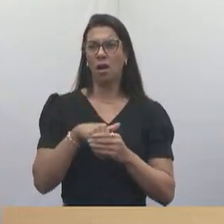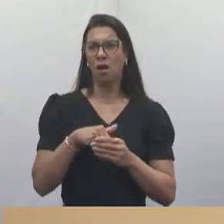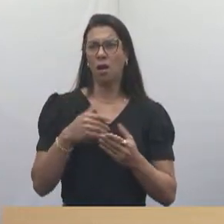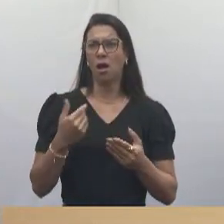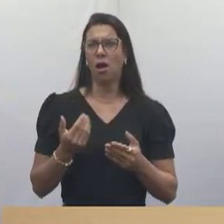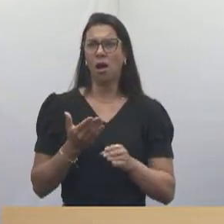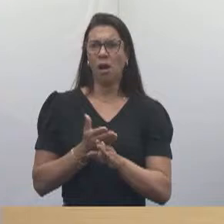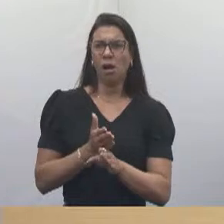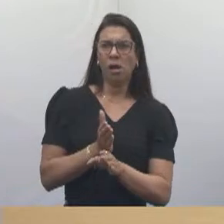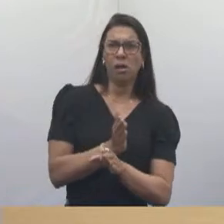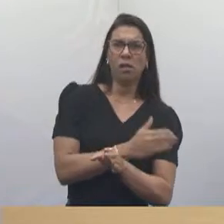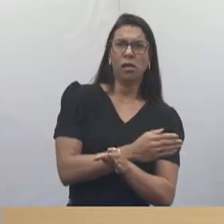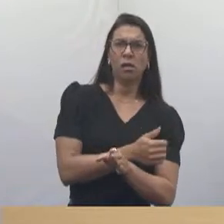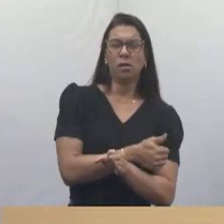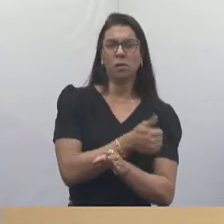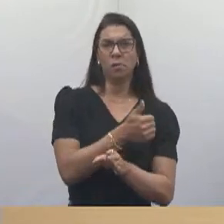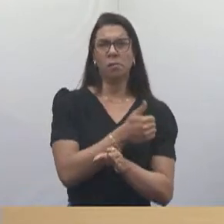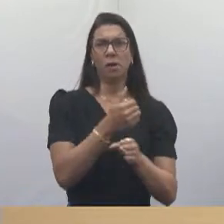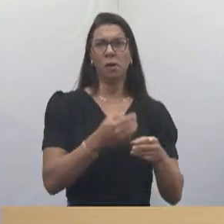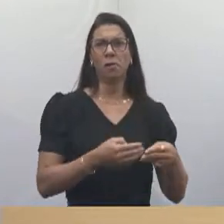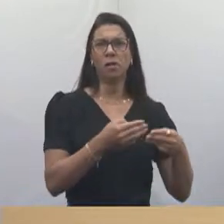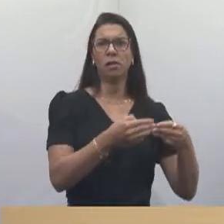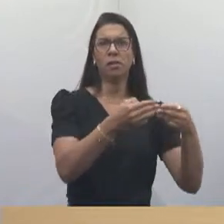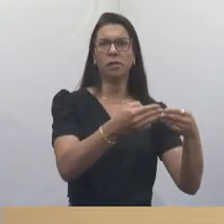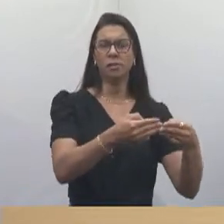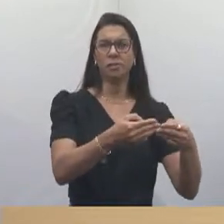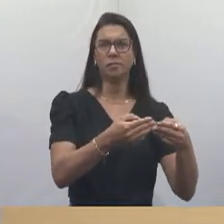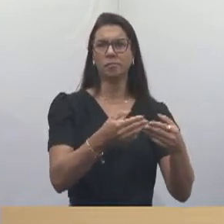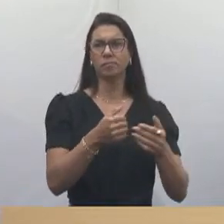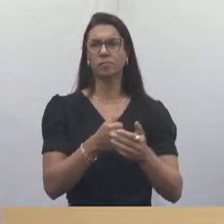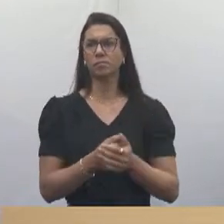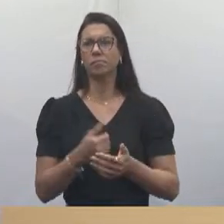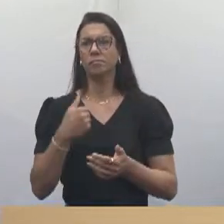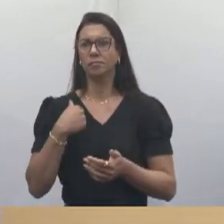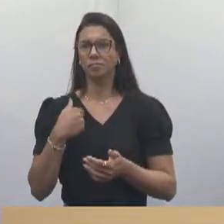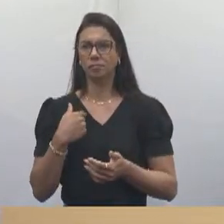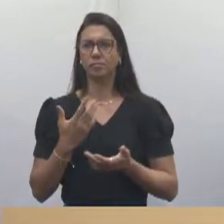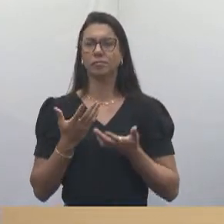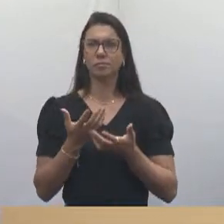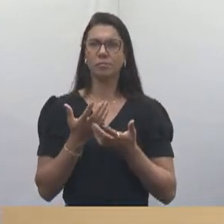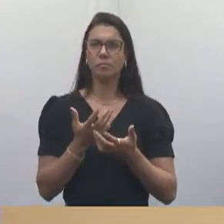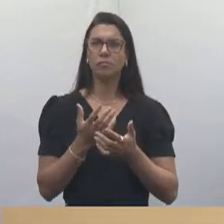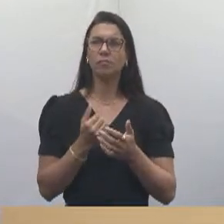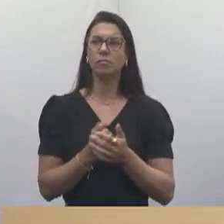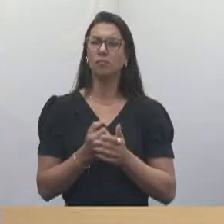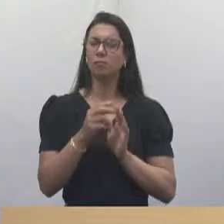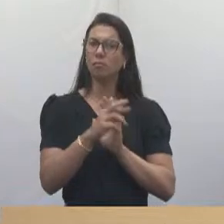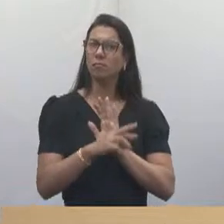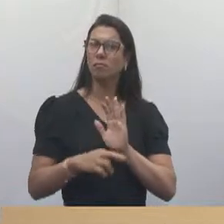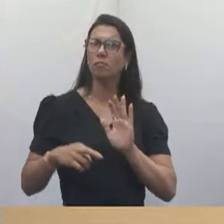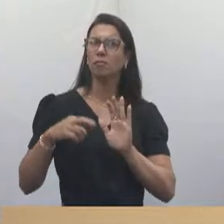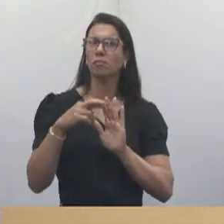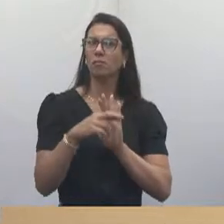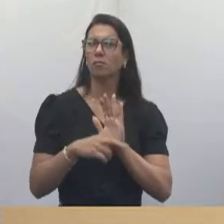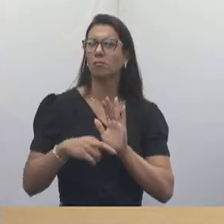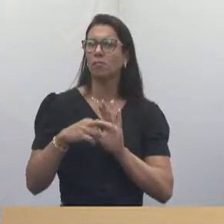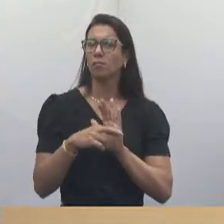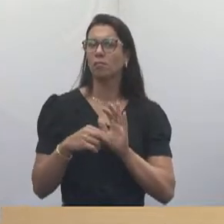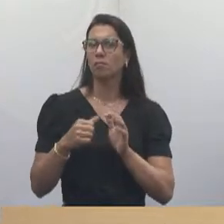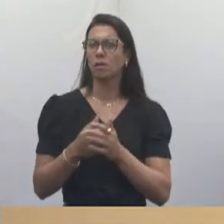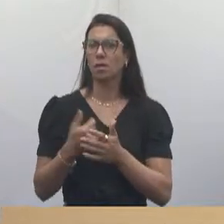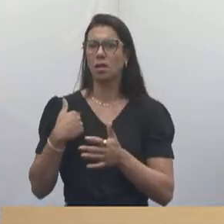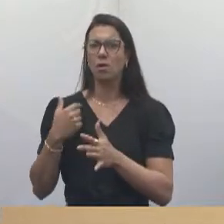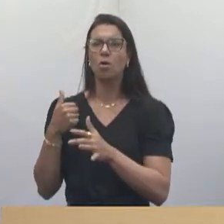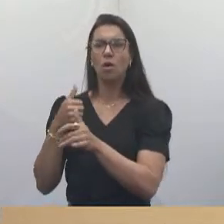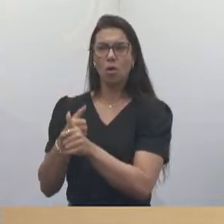desde o início do meu primeiro mandato, é a 7ª conta de prefeito aí que nós vamos analisar, eu acompanho o parecer do Tribunal de